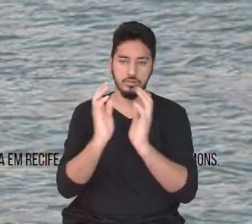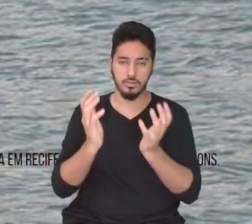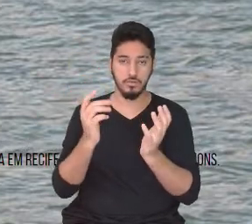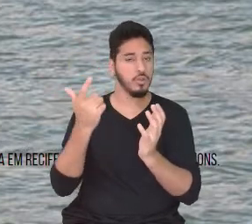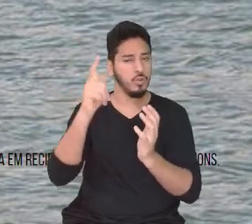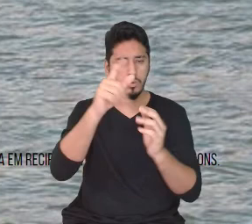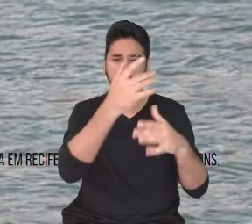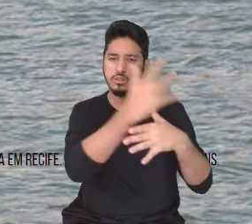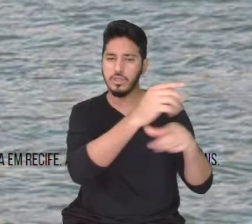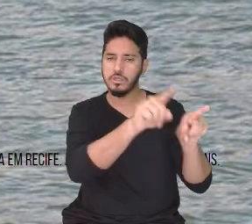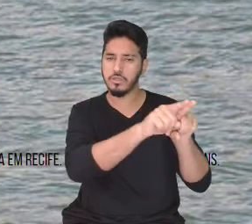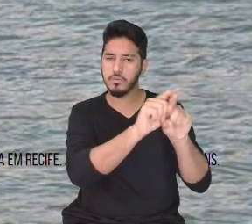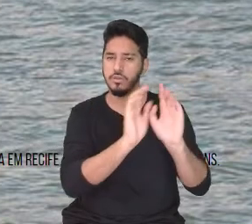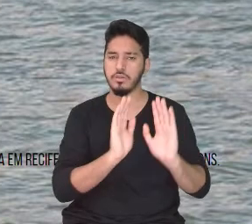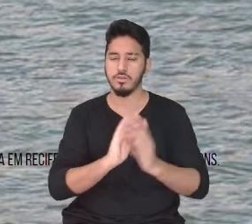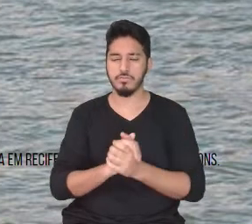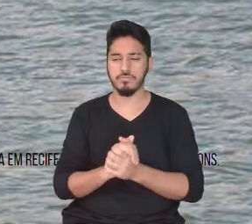cidades.